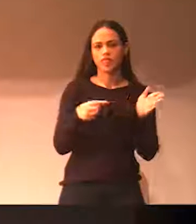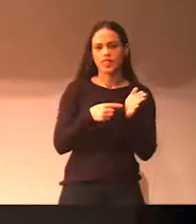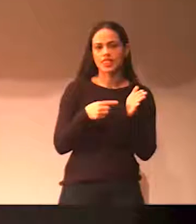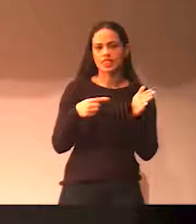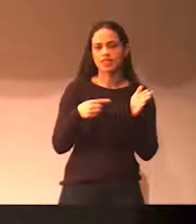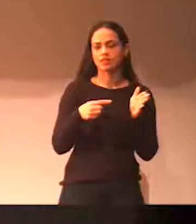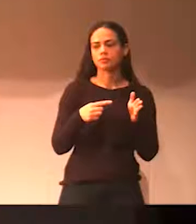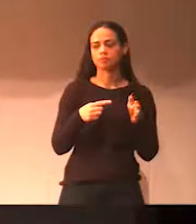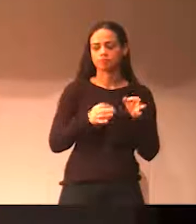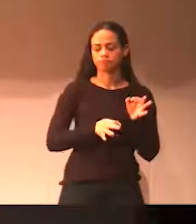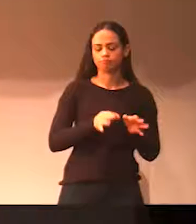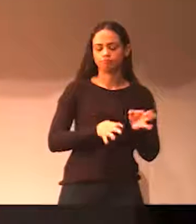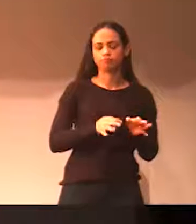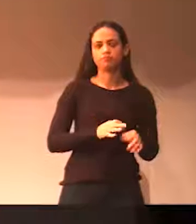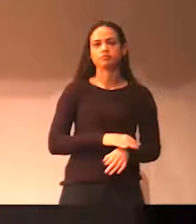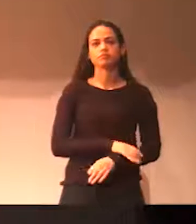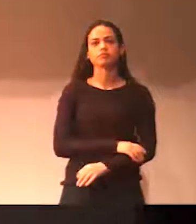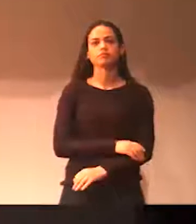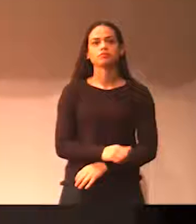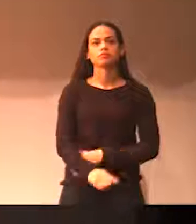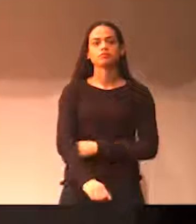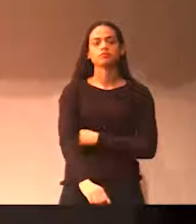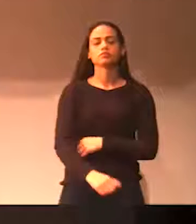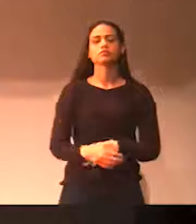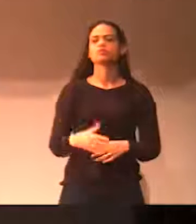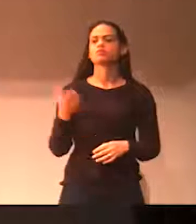Nós tivemos uma reunião na Câmara na